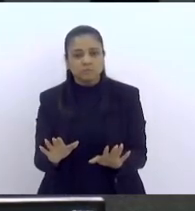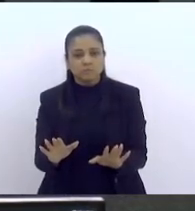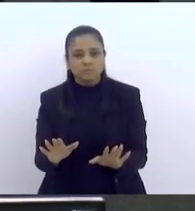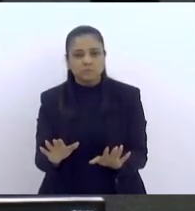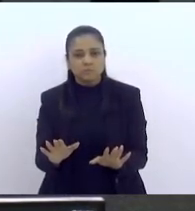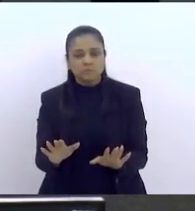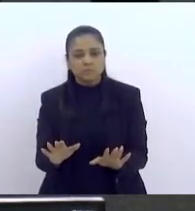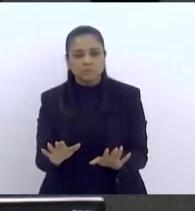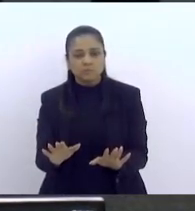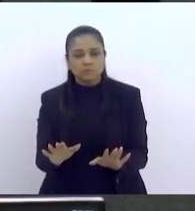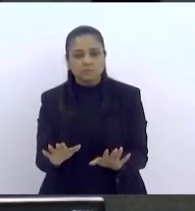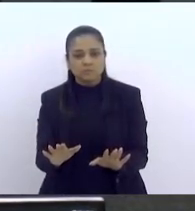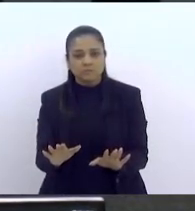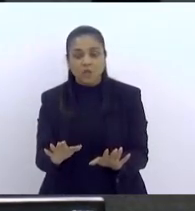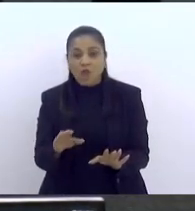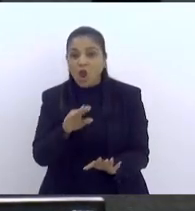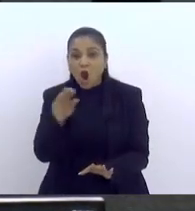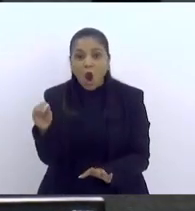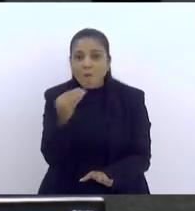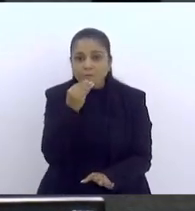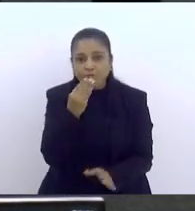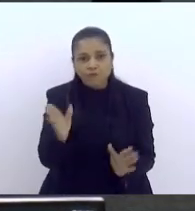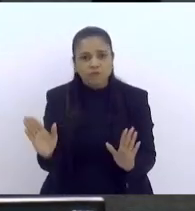Eu nem precisava dizer isso. Isso é óbvio.